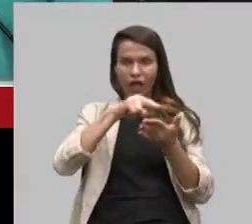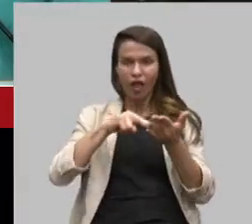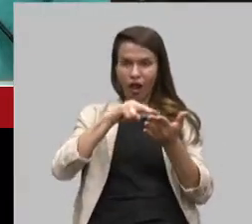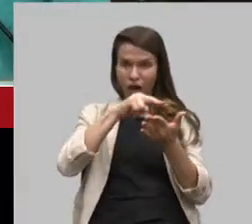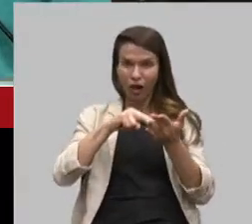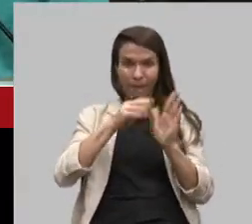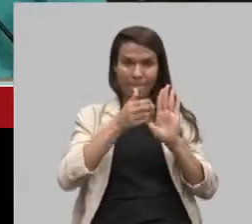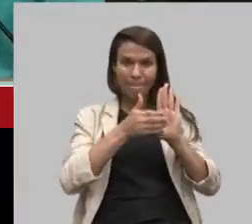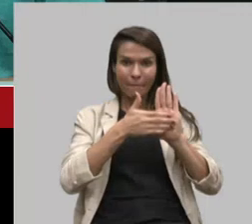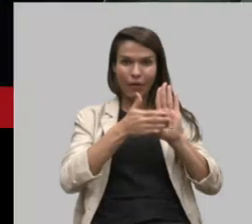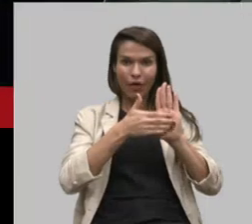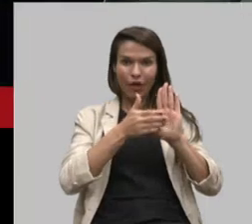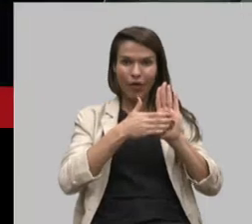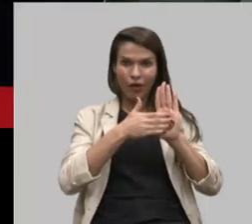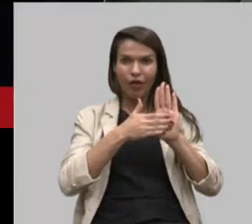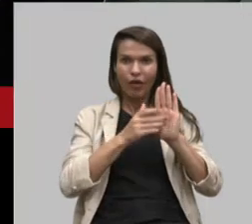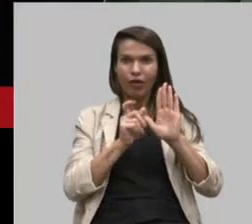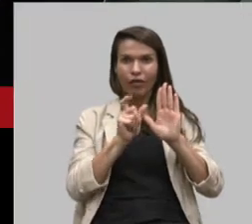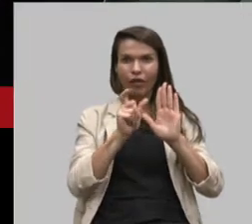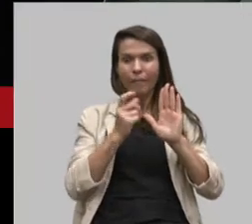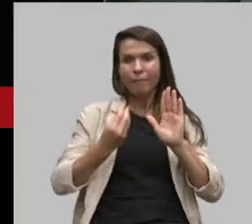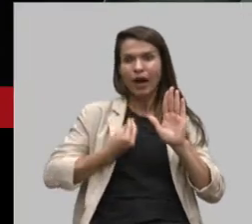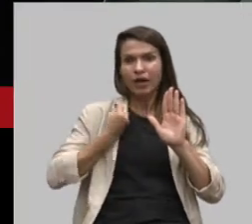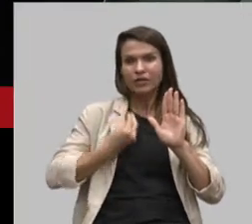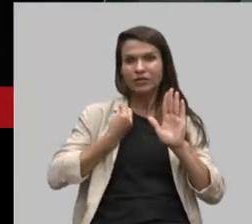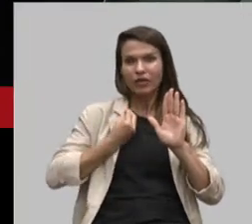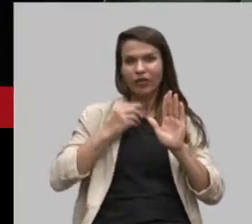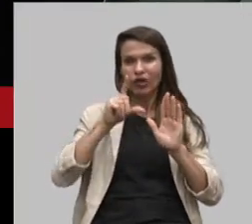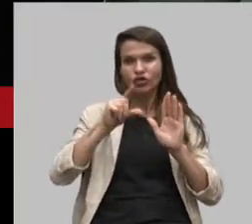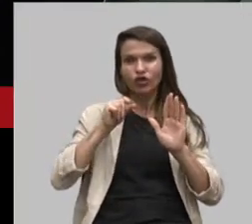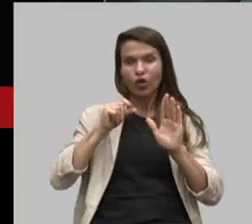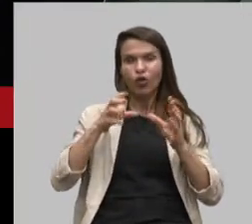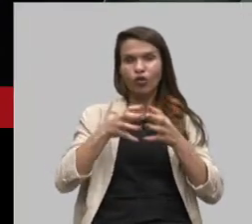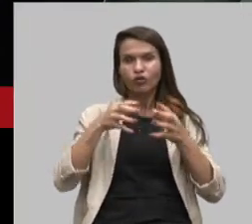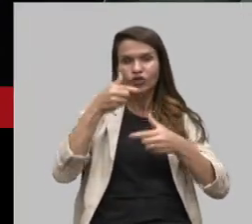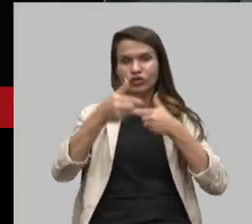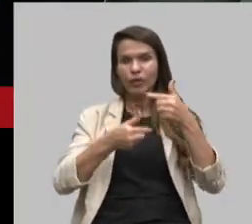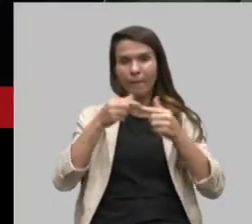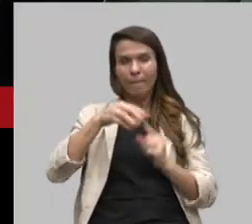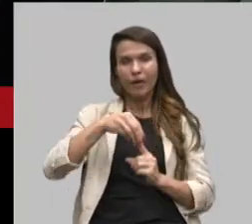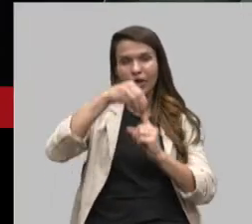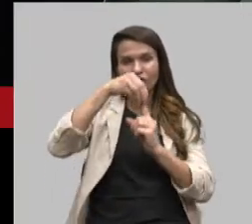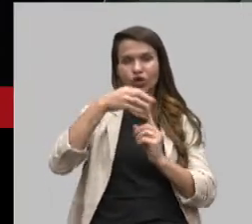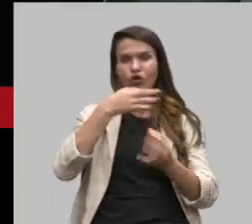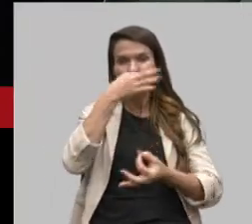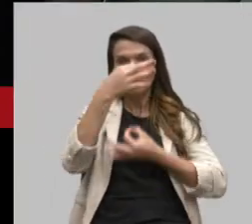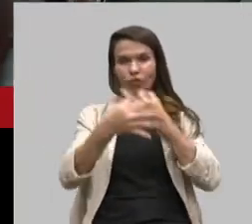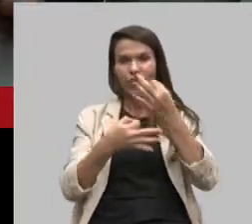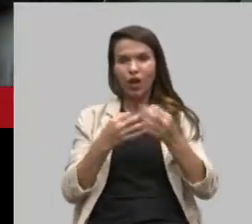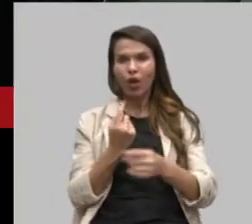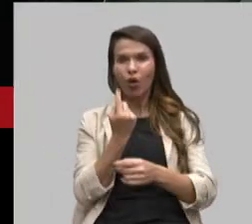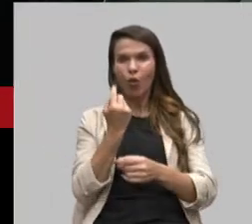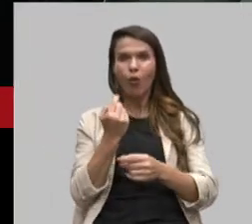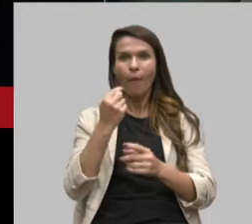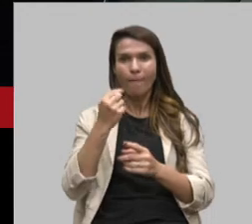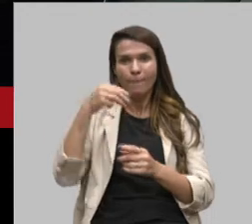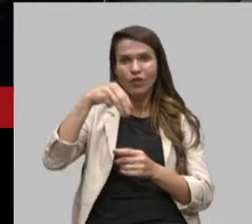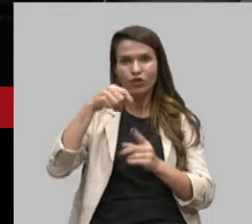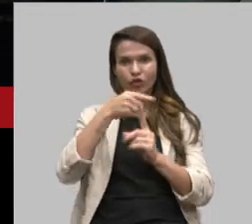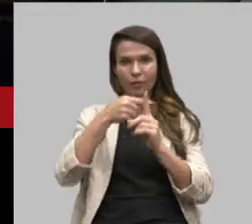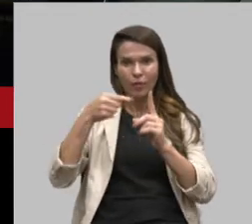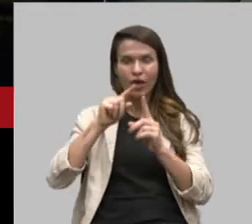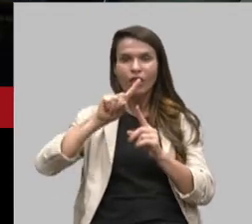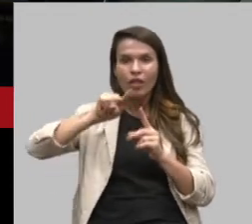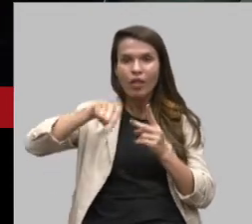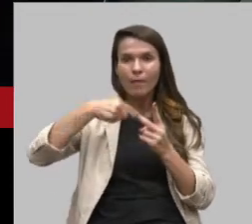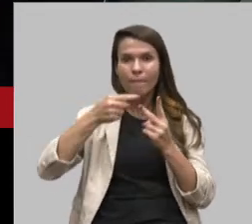proposta a palavra será dada ao participante que foi eleito no grupo de trabalho para apresentar seus argumentos em até 1 minuto e meio em seguida a palavra